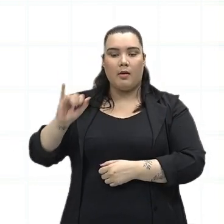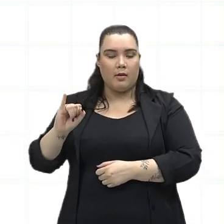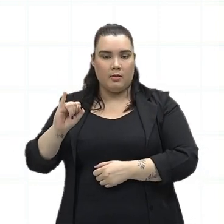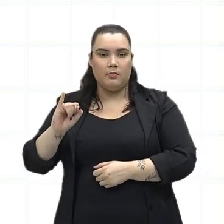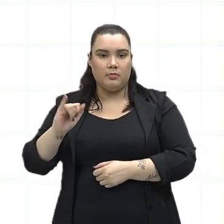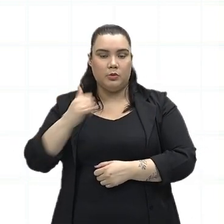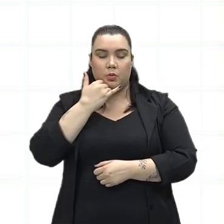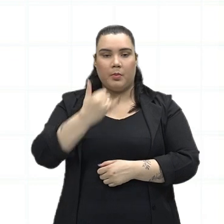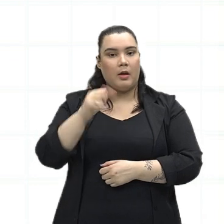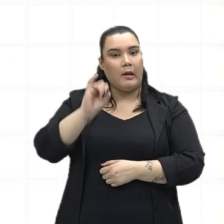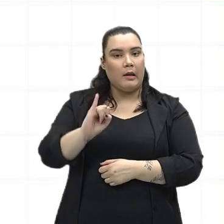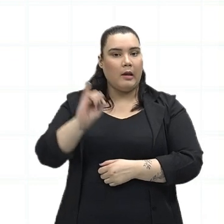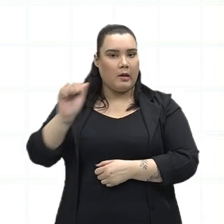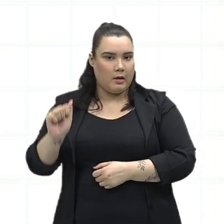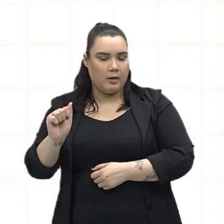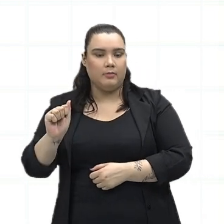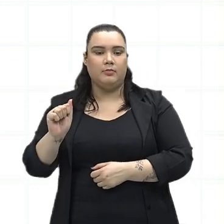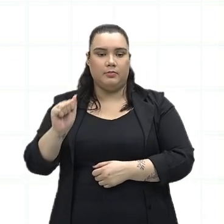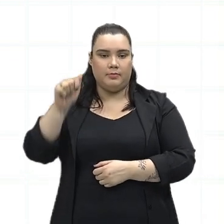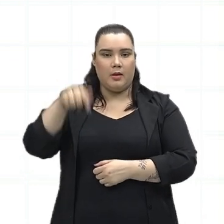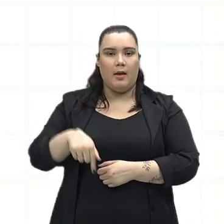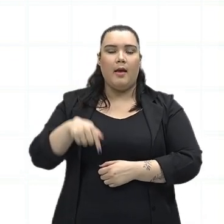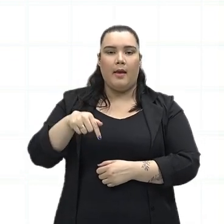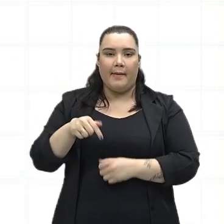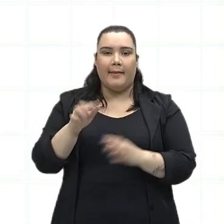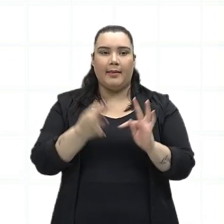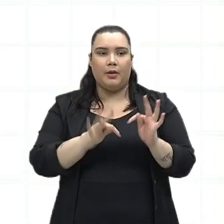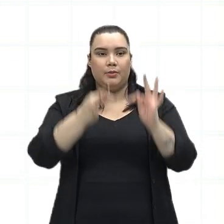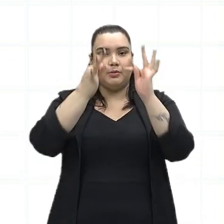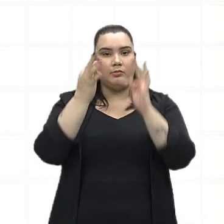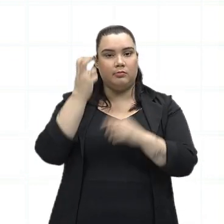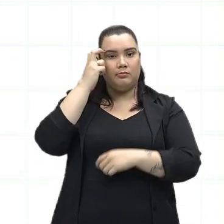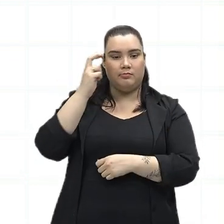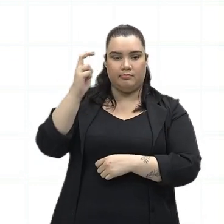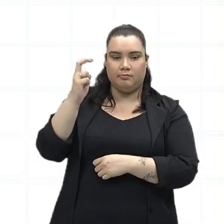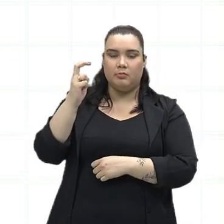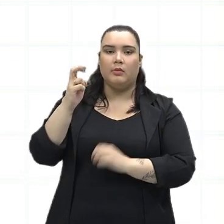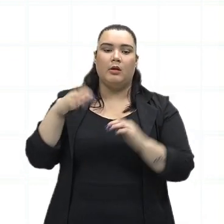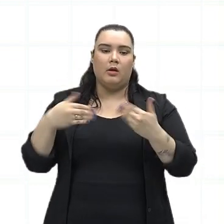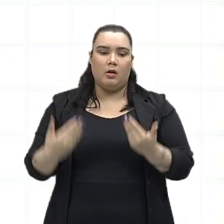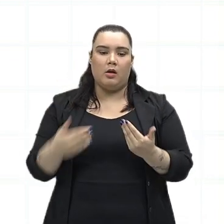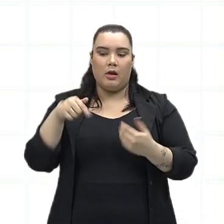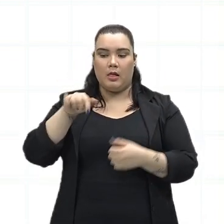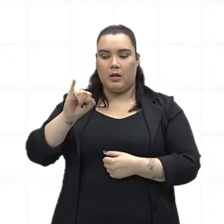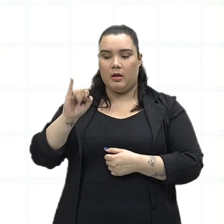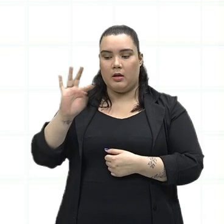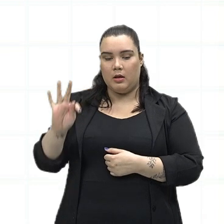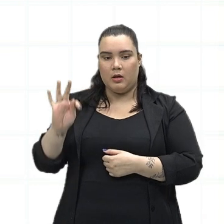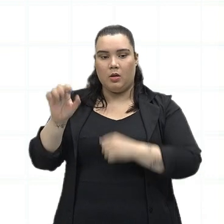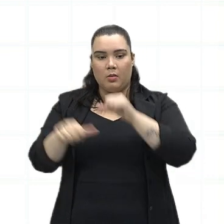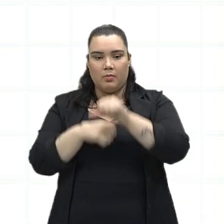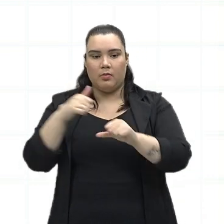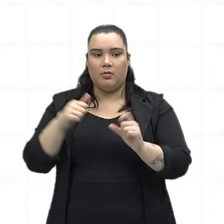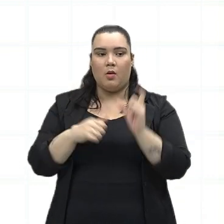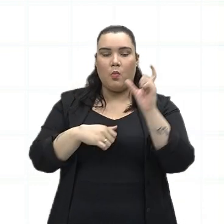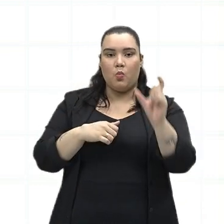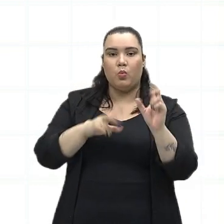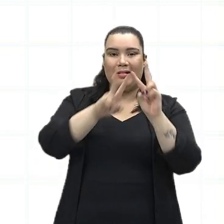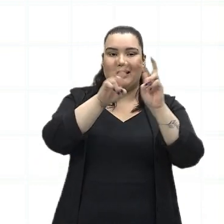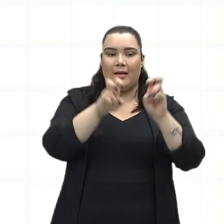Então, esse it, ele vai substituir essa palavra aqui, que é o tema